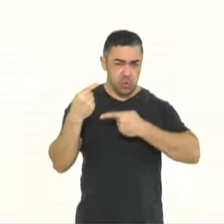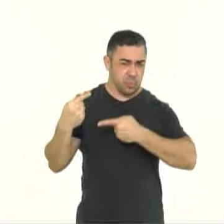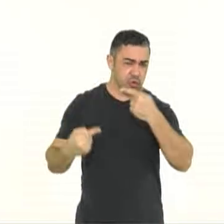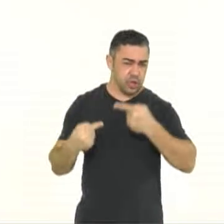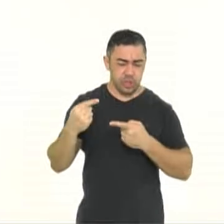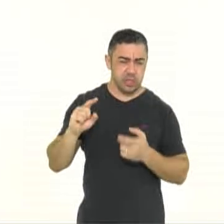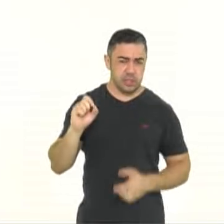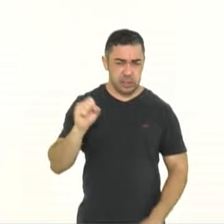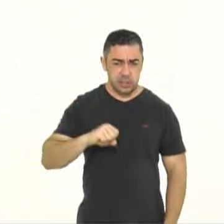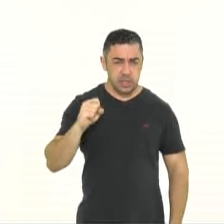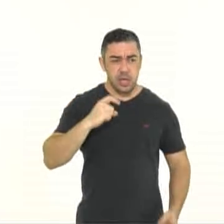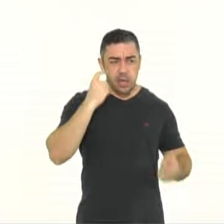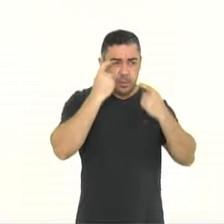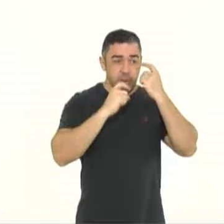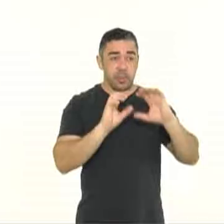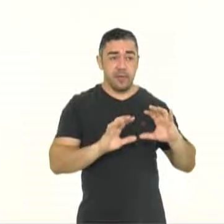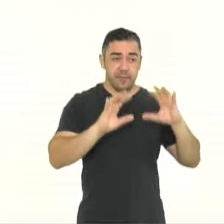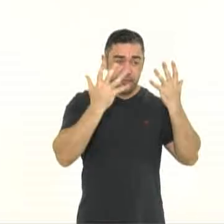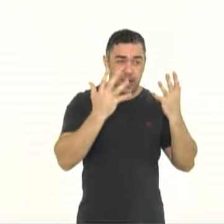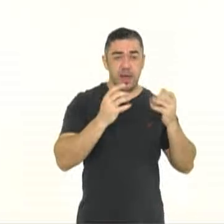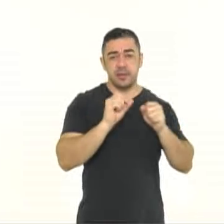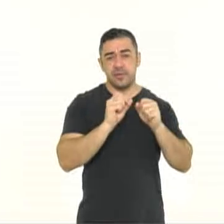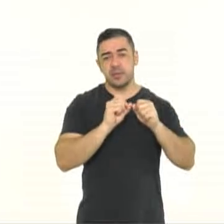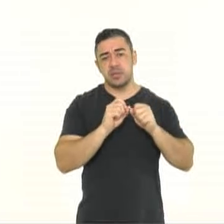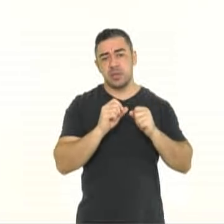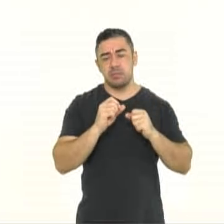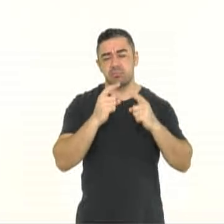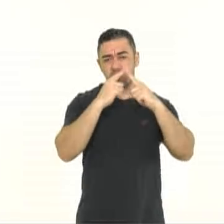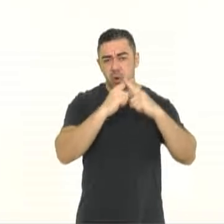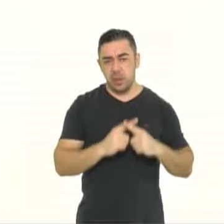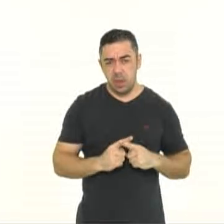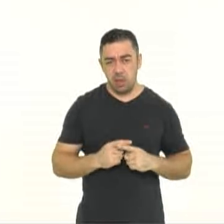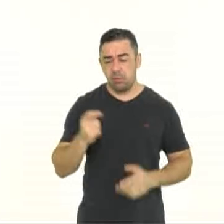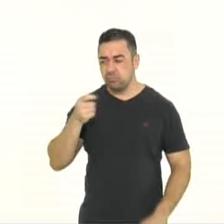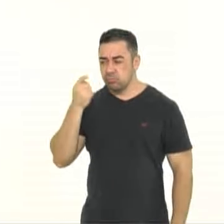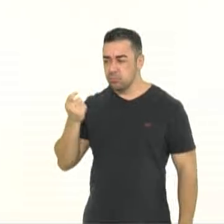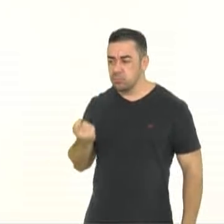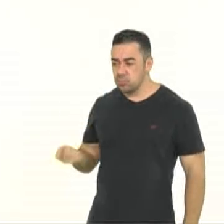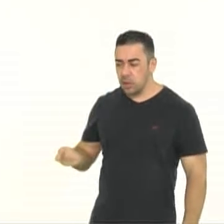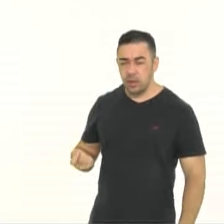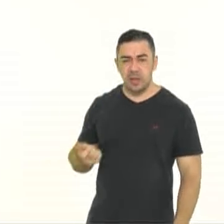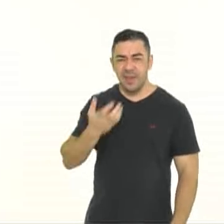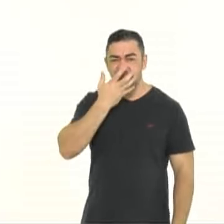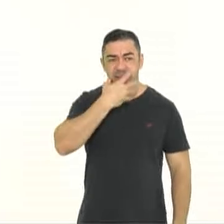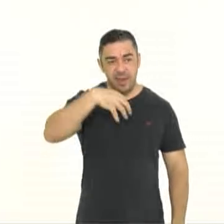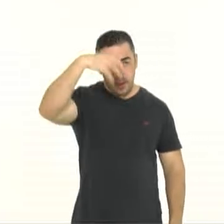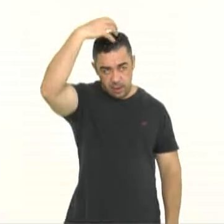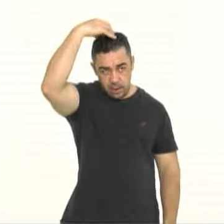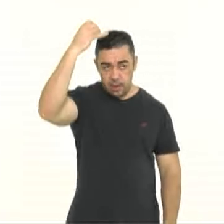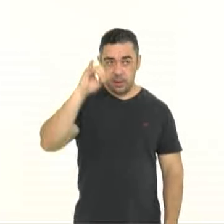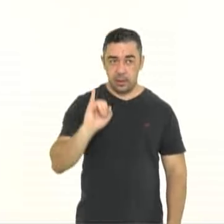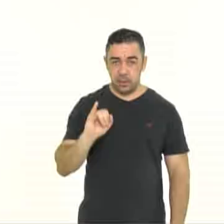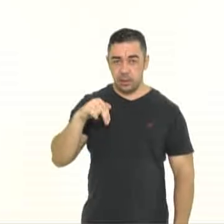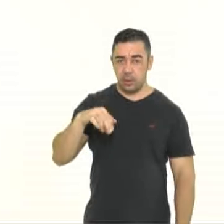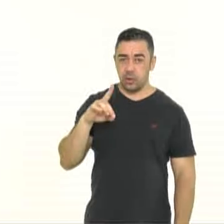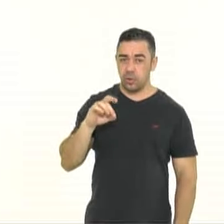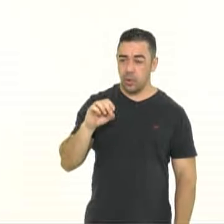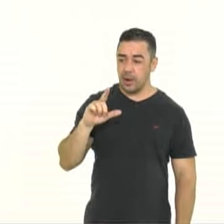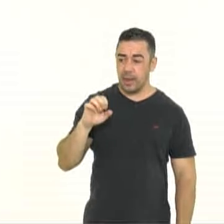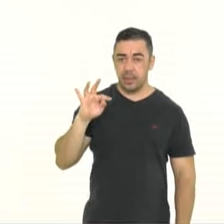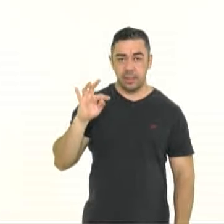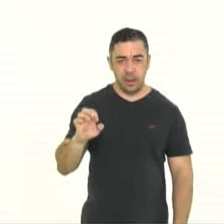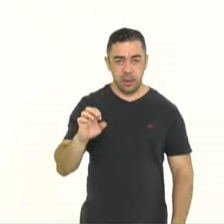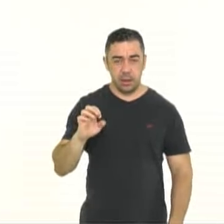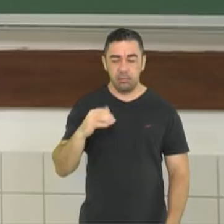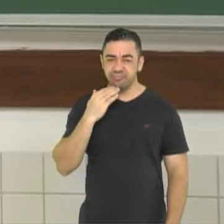se preocuparam, inclusive, com festas, torneios de esgrima, e acabaram entrando na história chamados como reis indolentes. Acabaram, então, que realmente